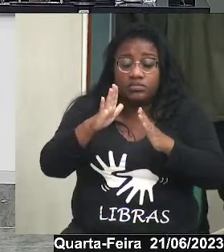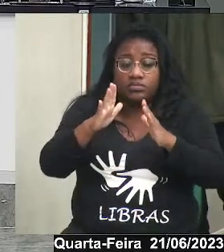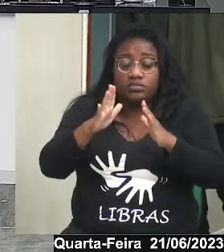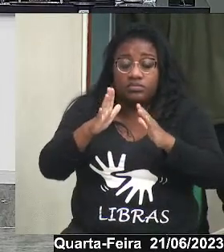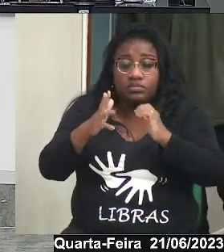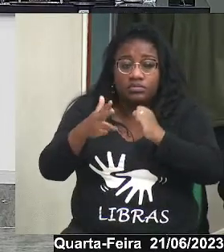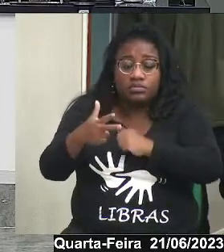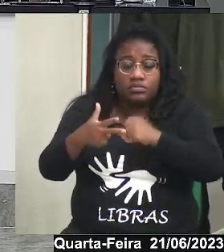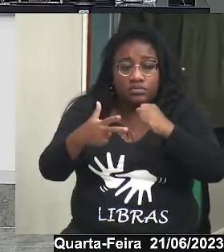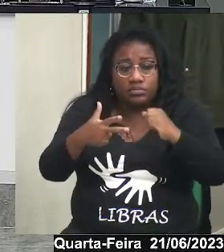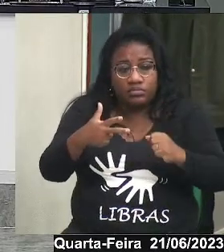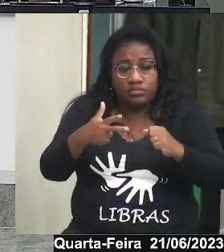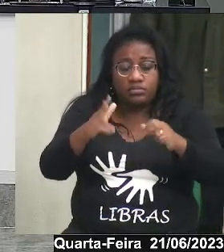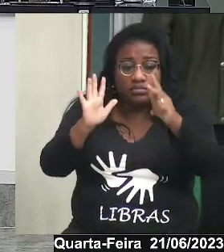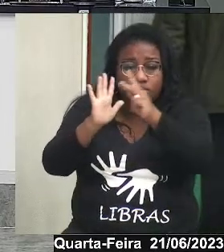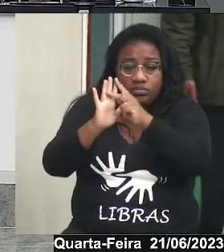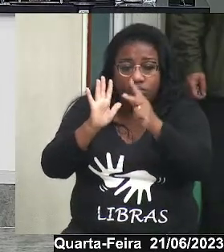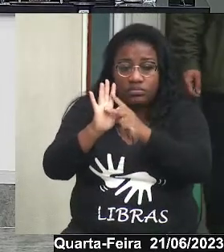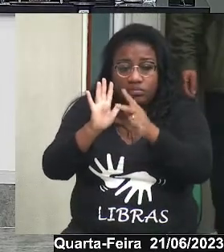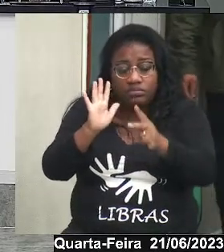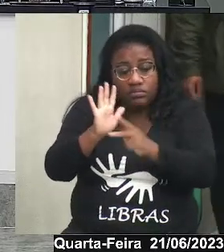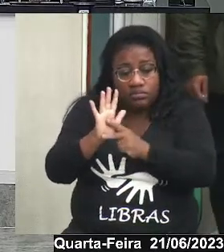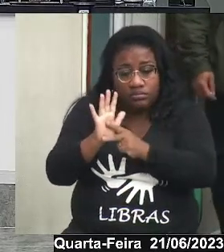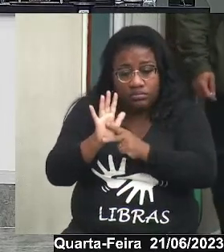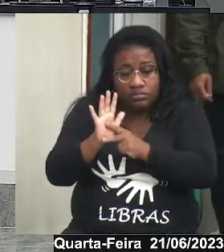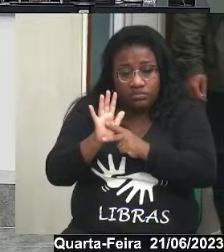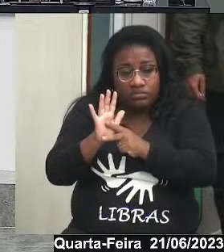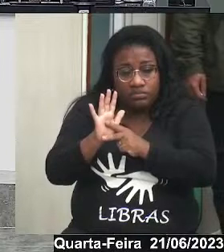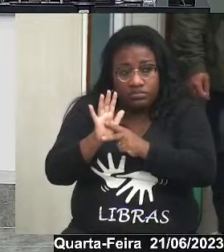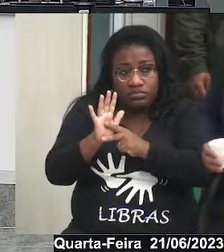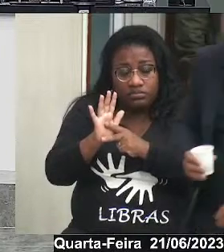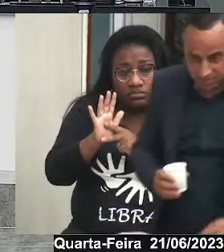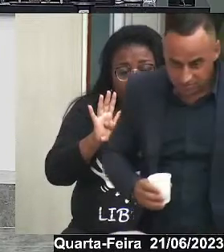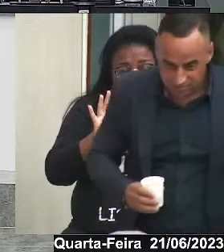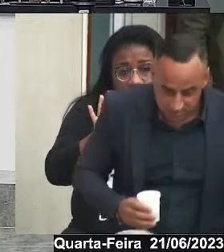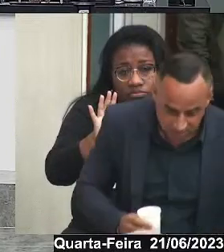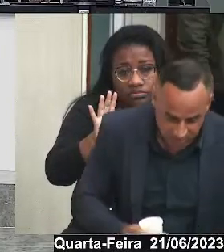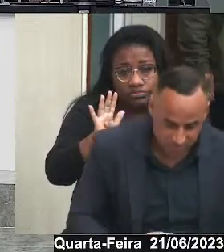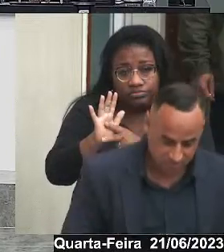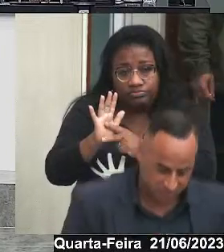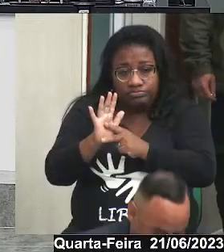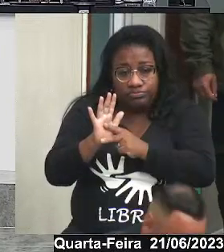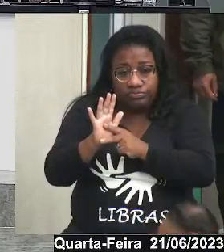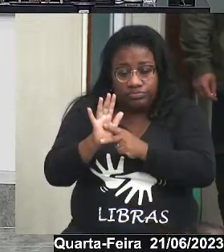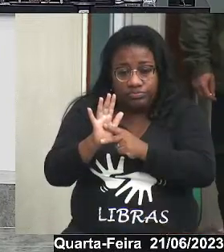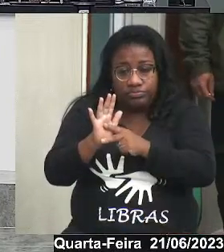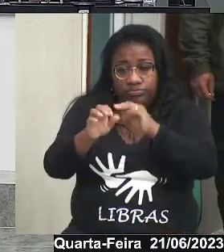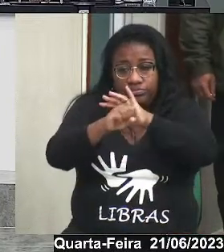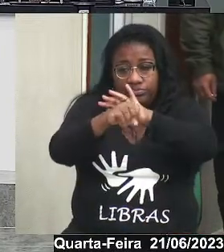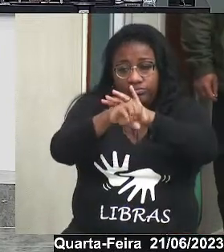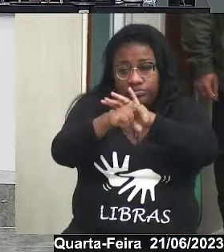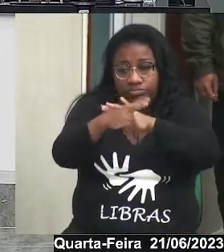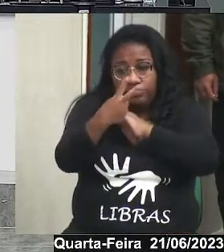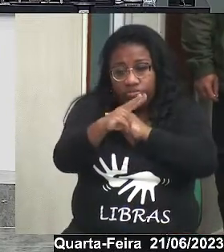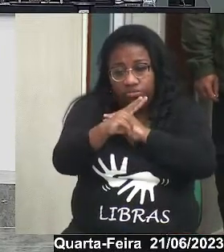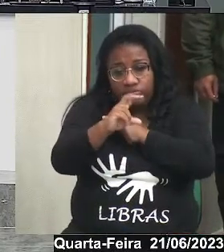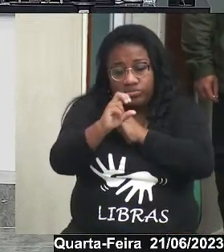que a Secretaria de Meio Ambiente seja responsável pela proteção dos animais domésticos silvestres em Budas Artes.